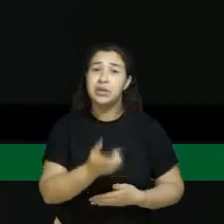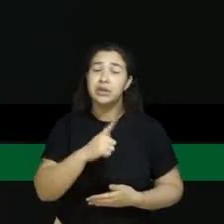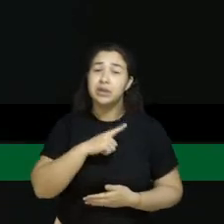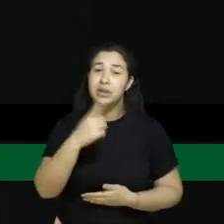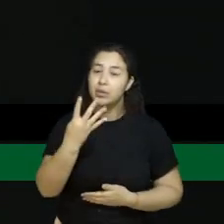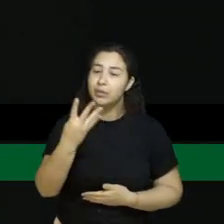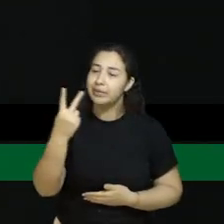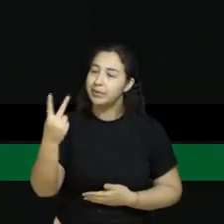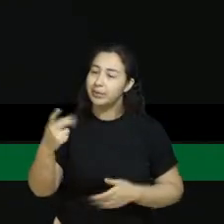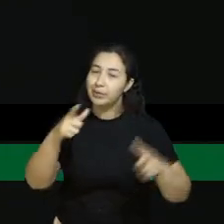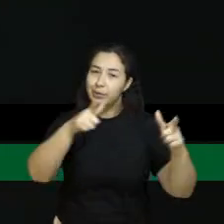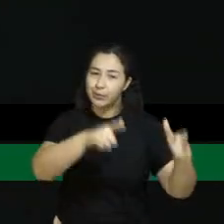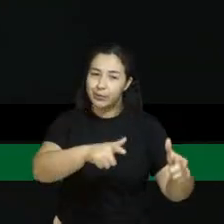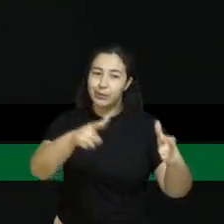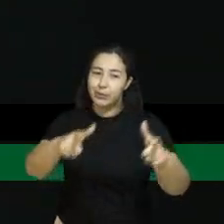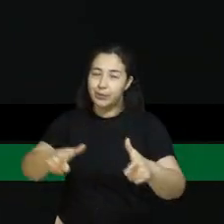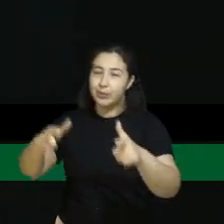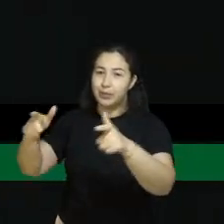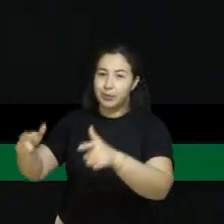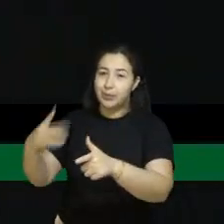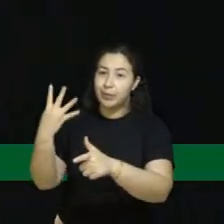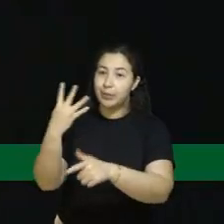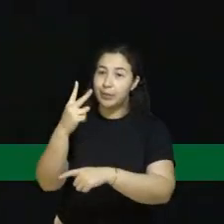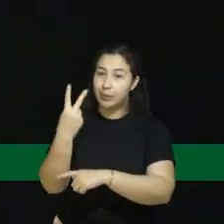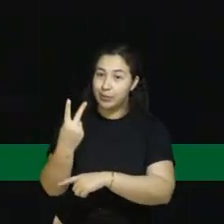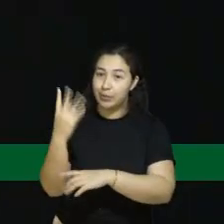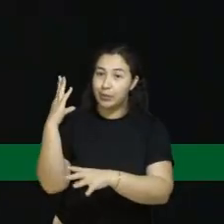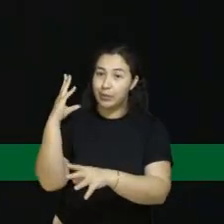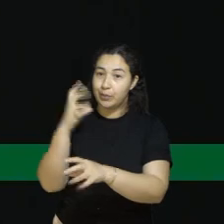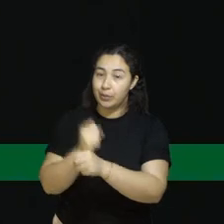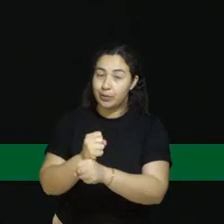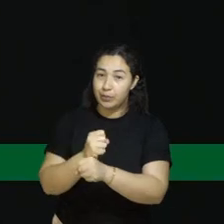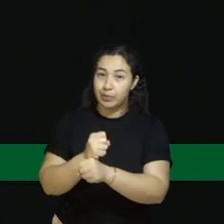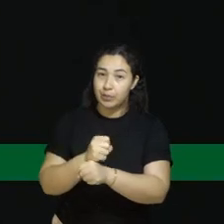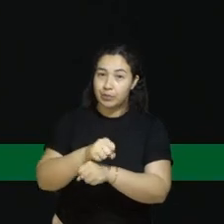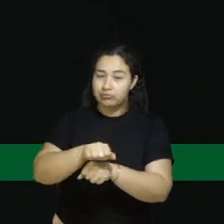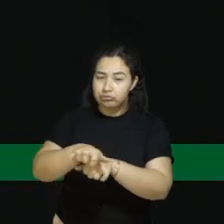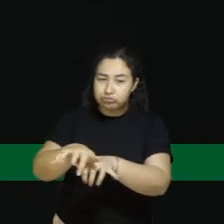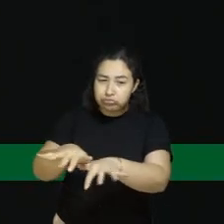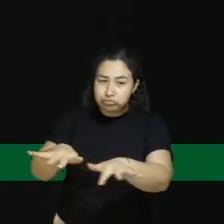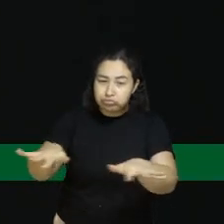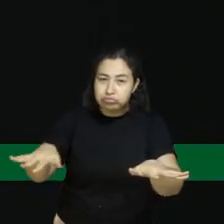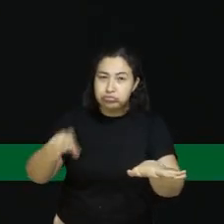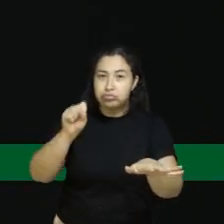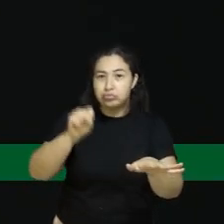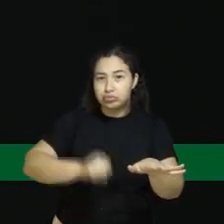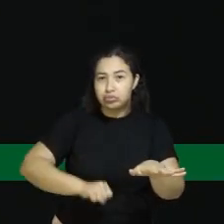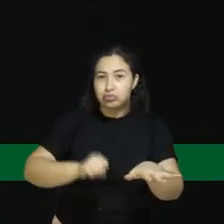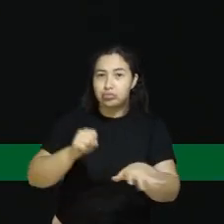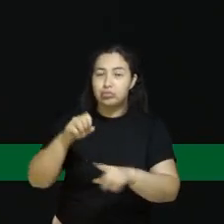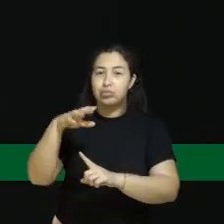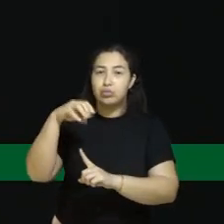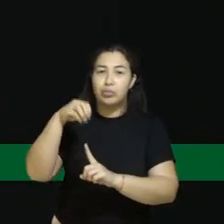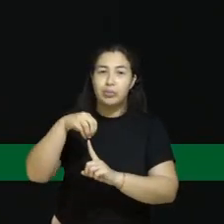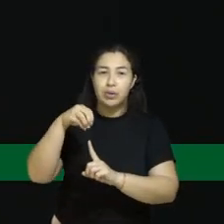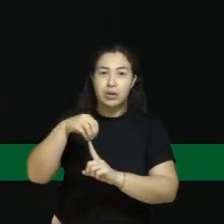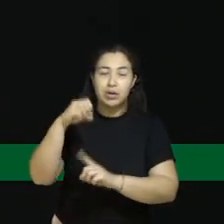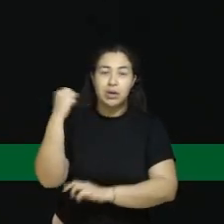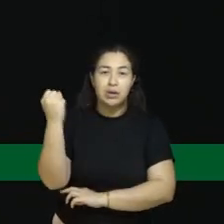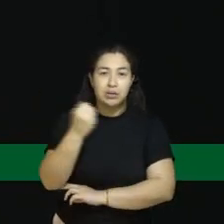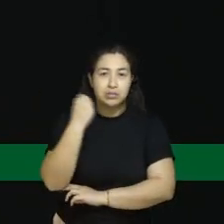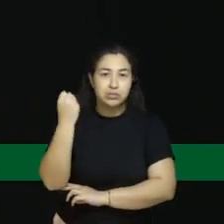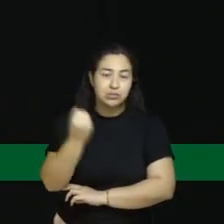polos. Esses 42 polos estão espalhados pelo noroeste do Rio Grande do Sul, sudoeste do Paraná e